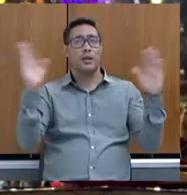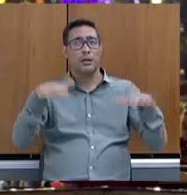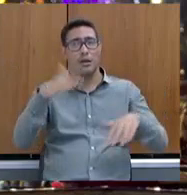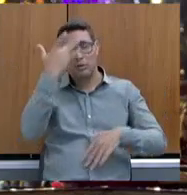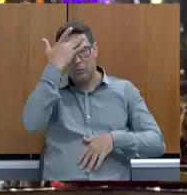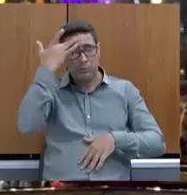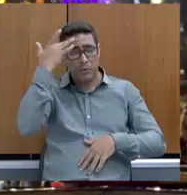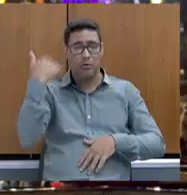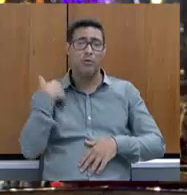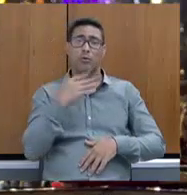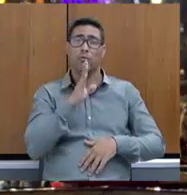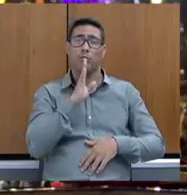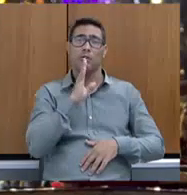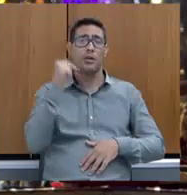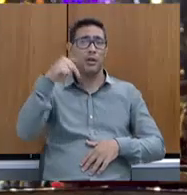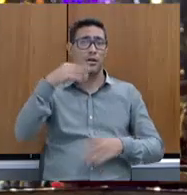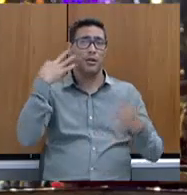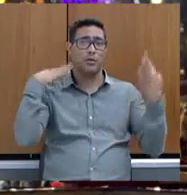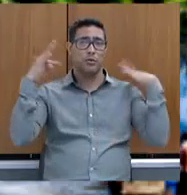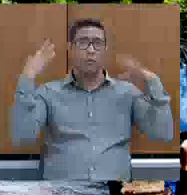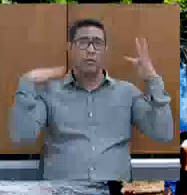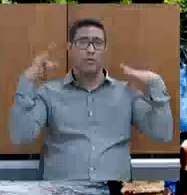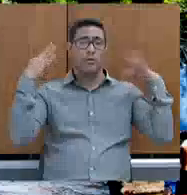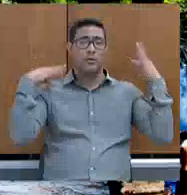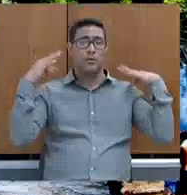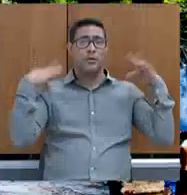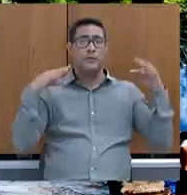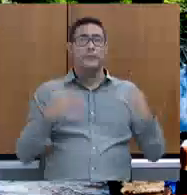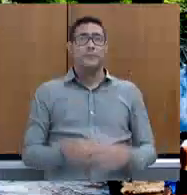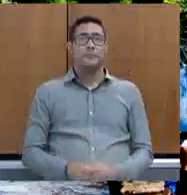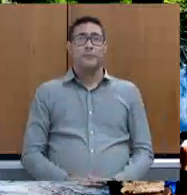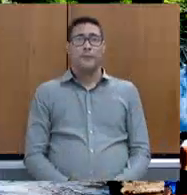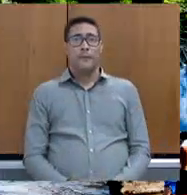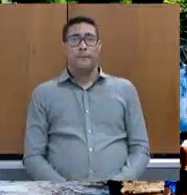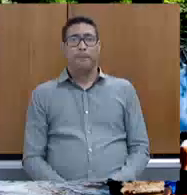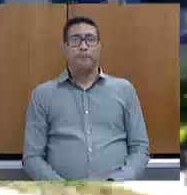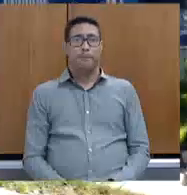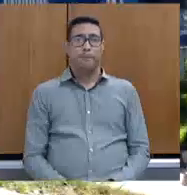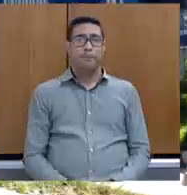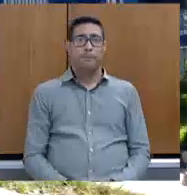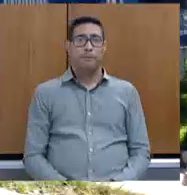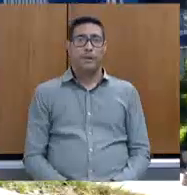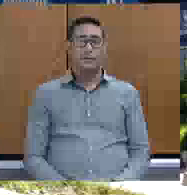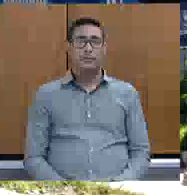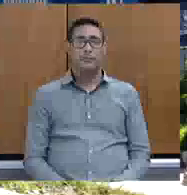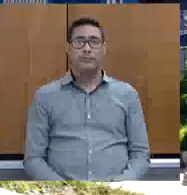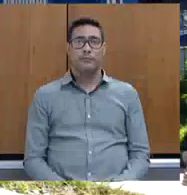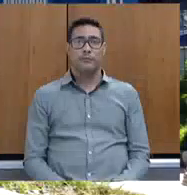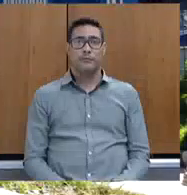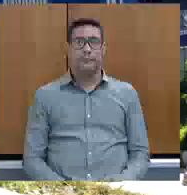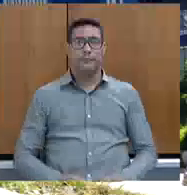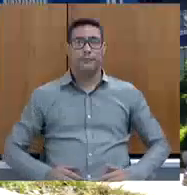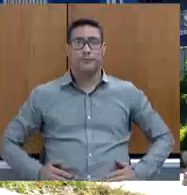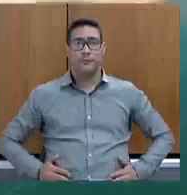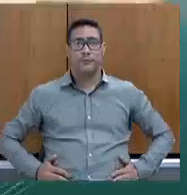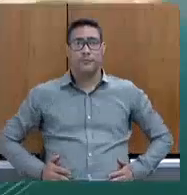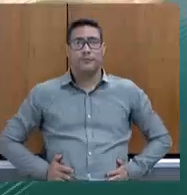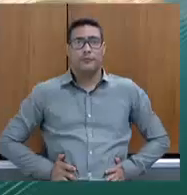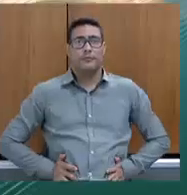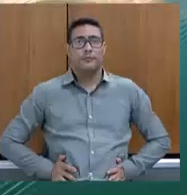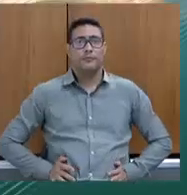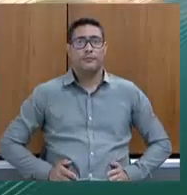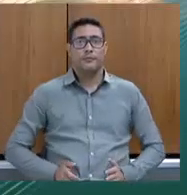pessoas para o turismo pode passar pode passar pode passar